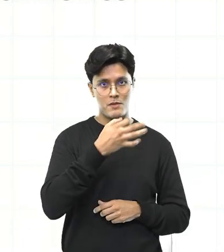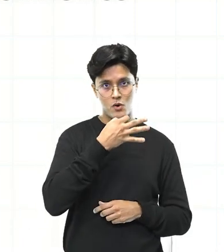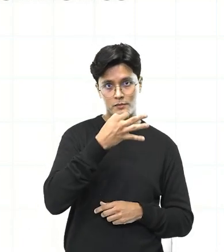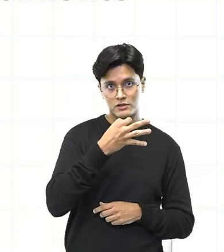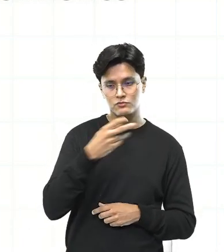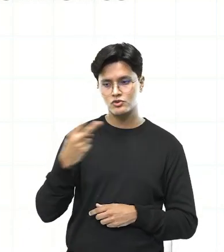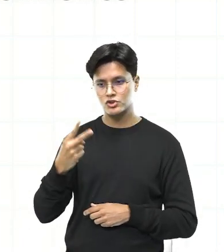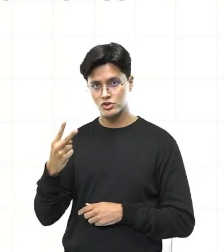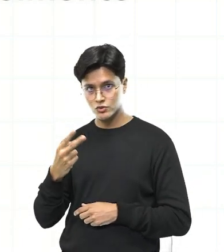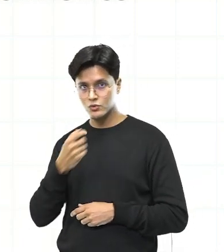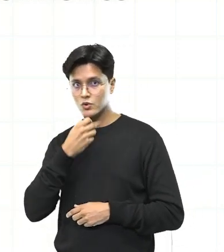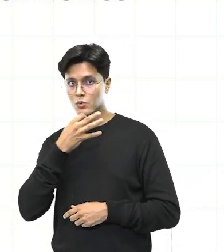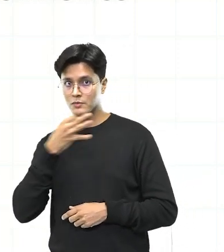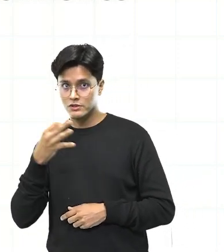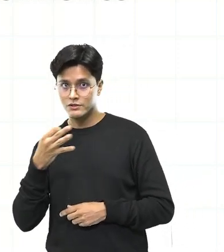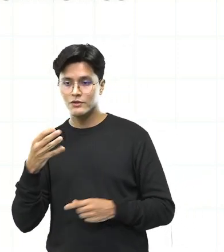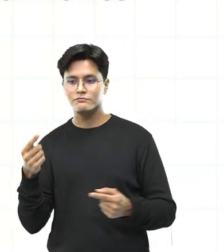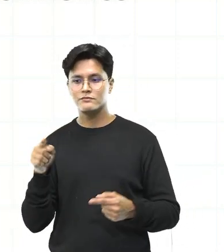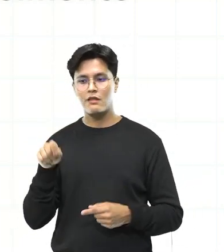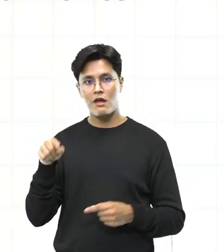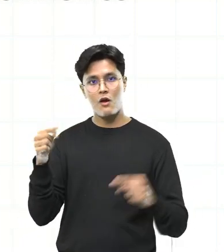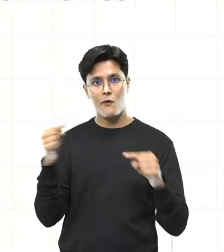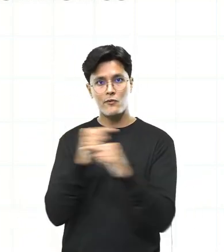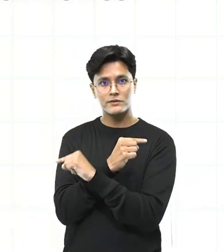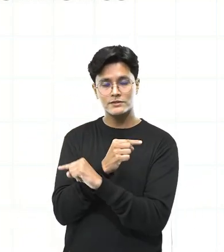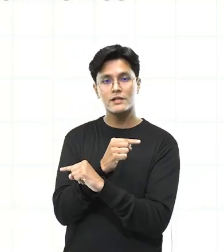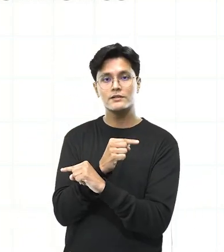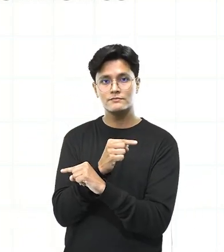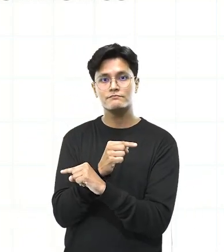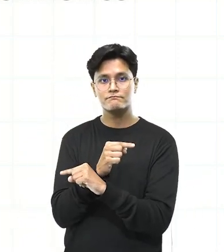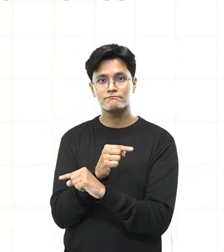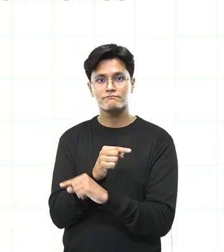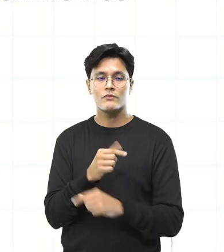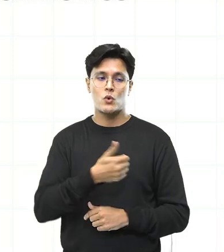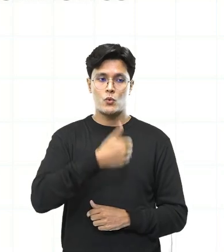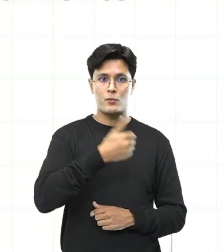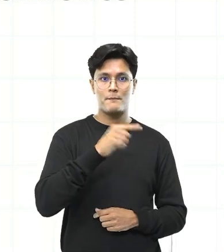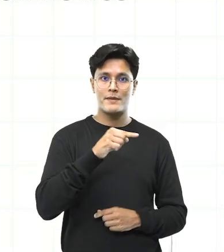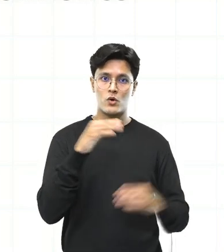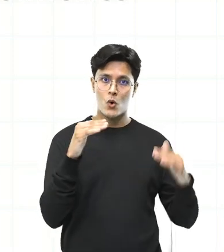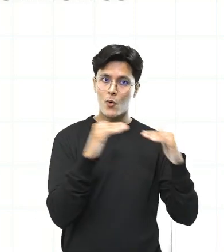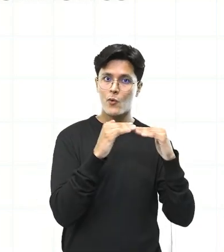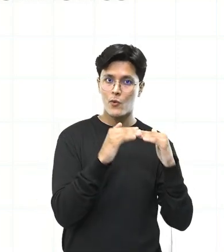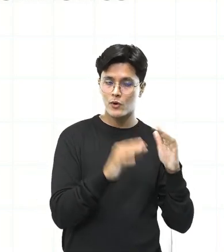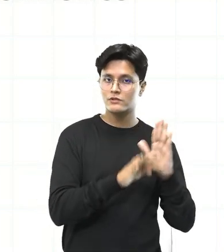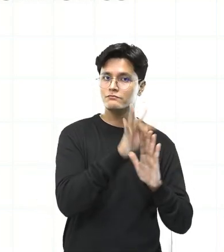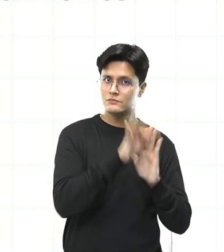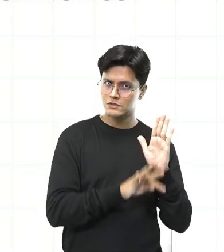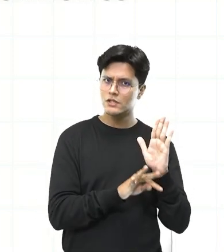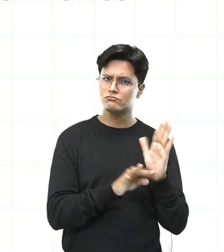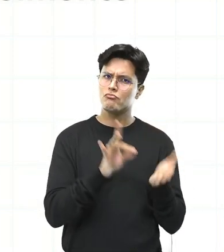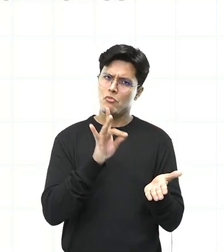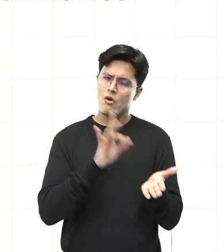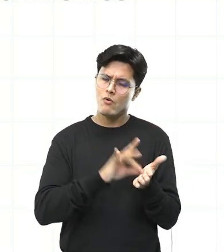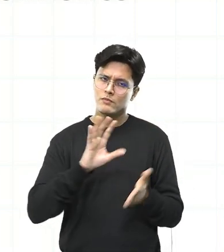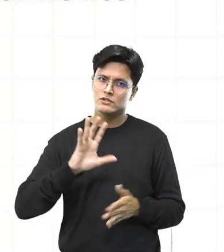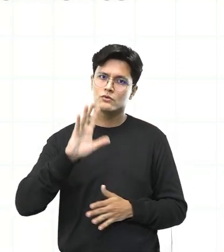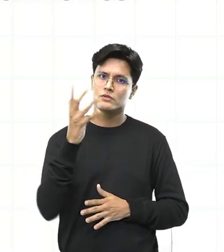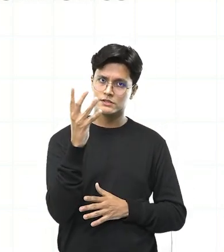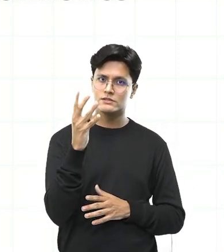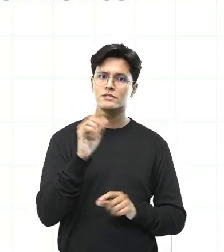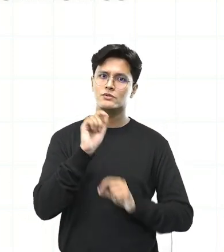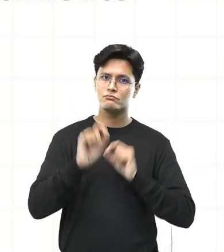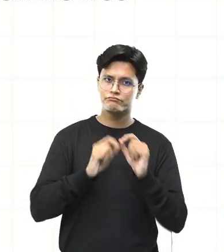O primeiro ele já está concordando, ele concorda com o texto. Ele diz, realmente, né, isso vai acontecer, por quê? Porque